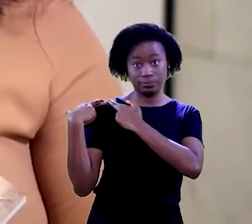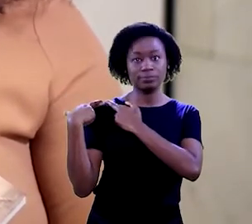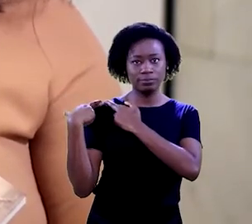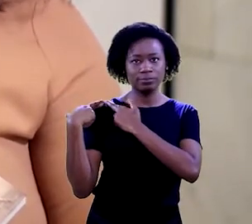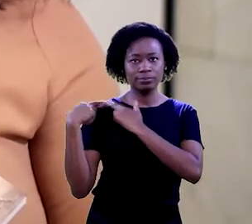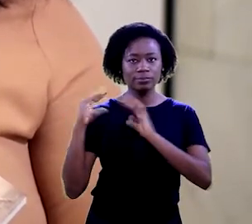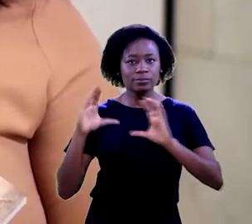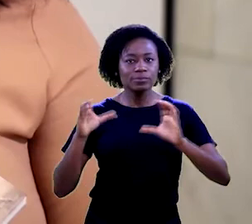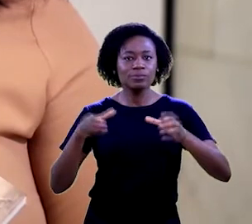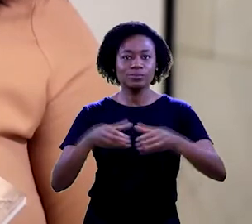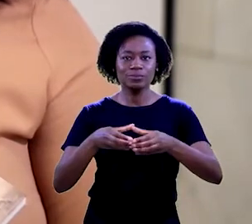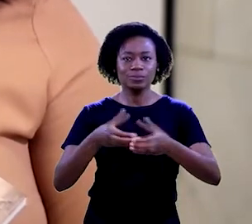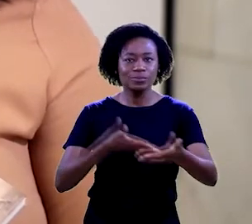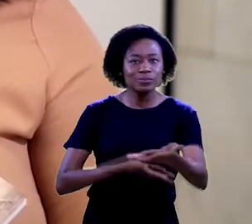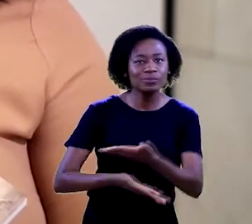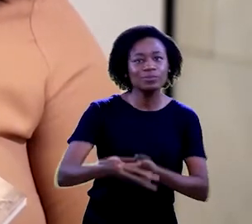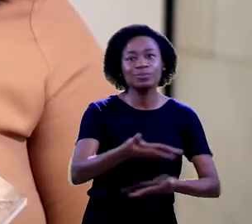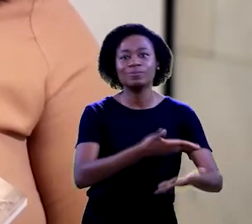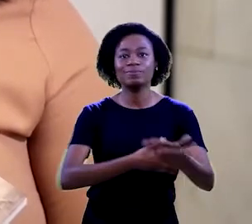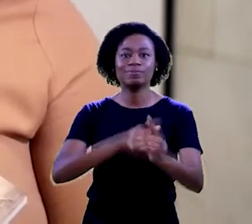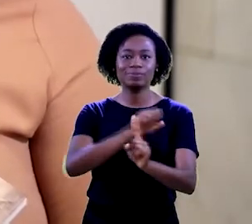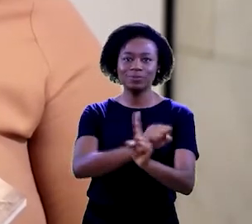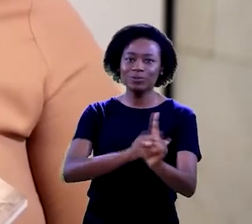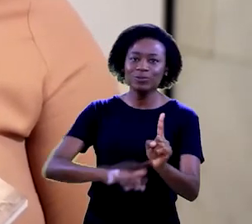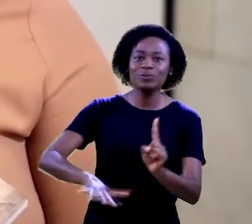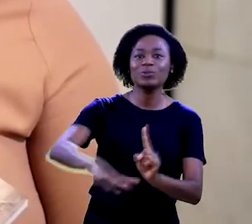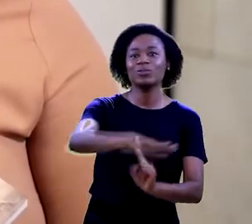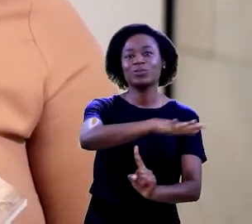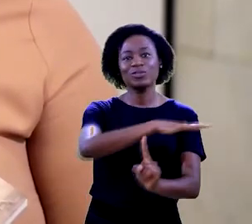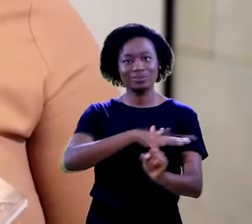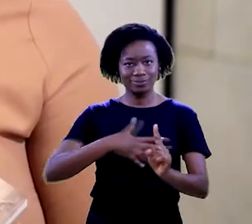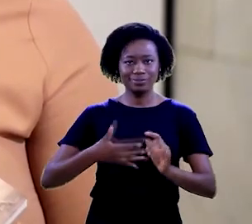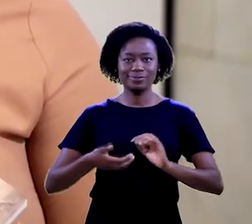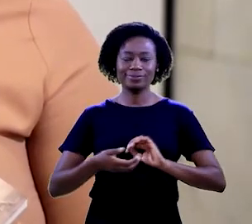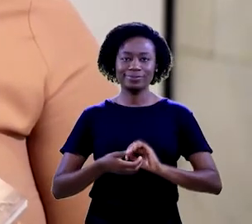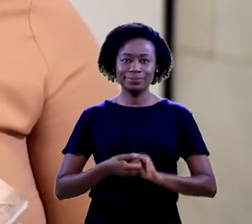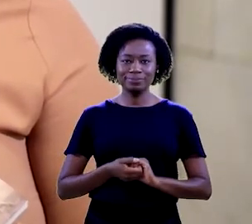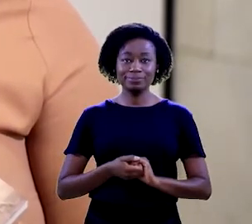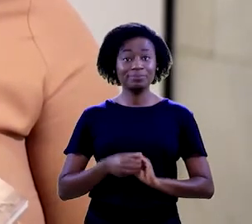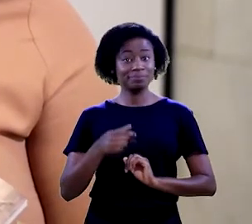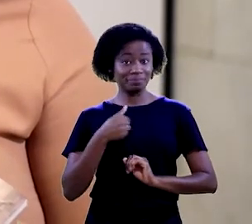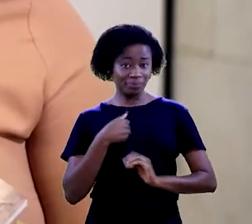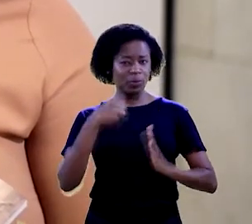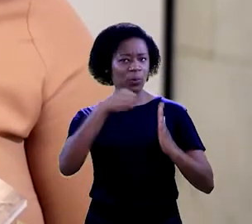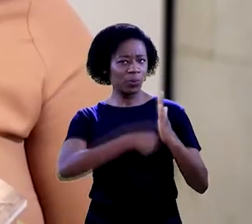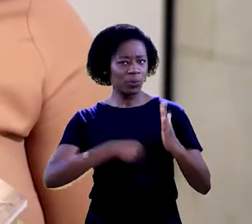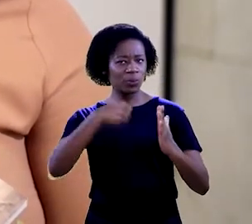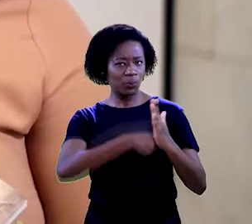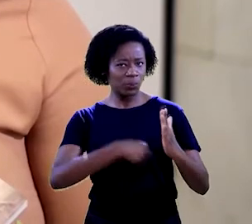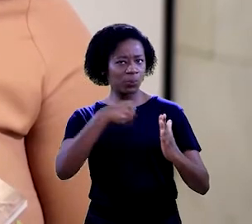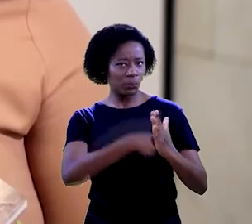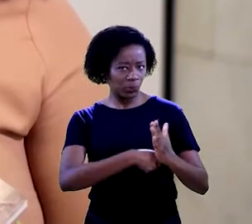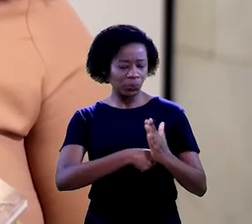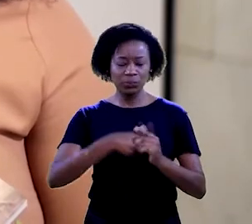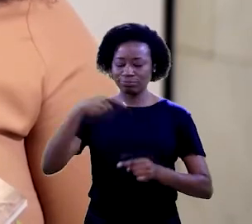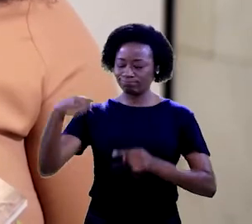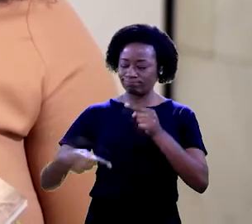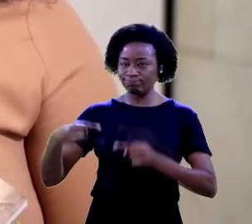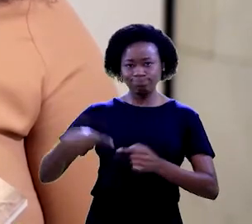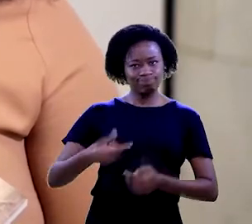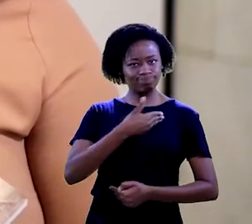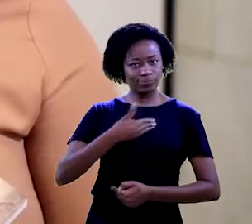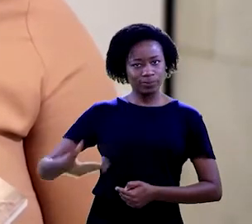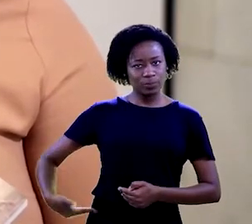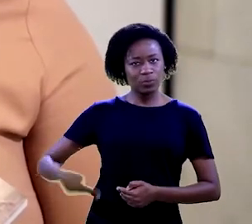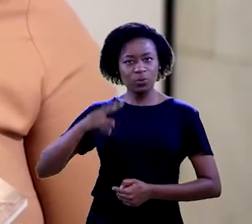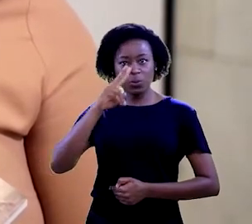conjunta que deve também ser assumida pela sociedade como um todo. Eu sou muito defensora das políticas